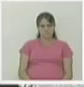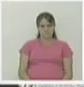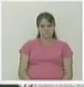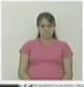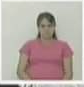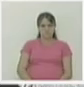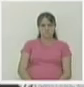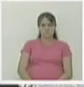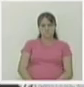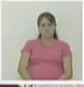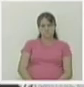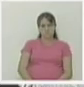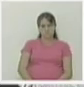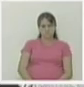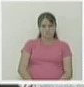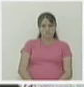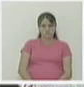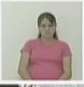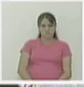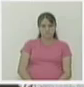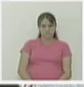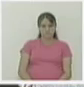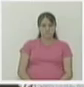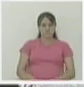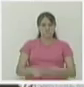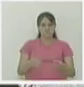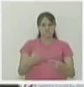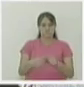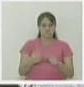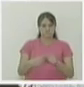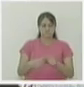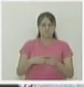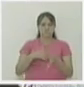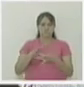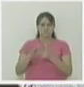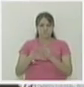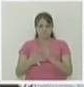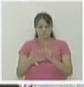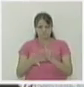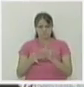Deus. Mas por tudo aquilo que Jesus fez,